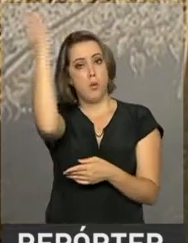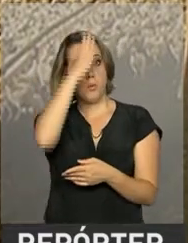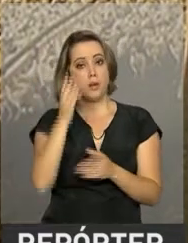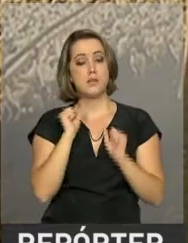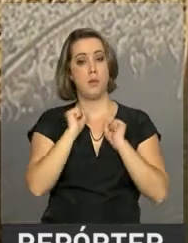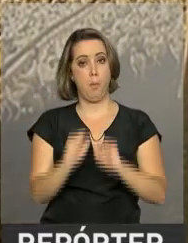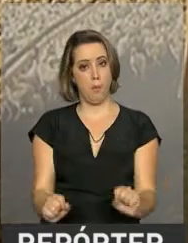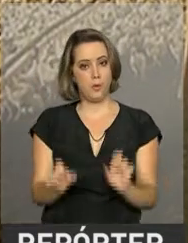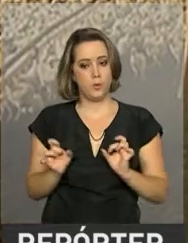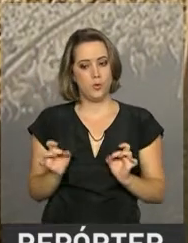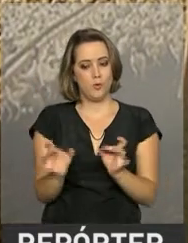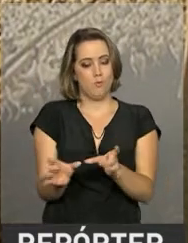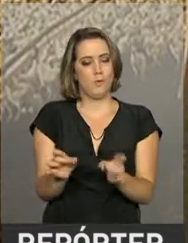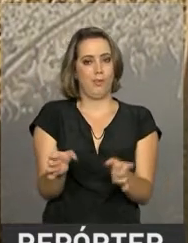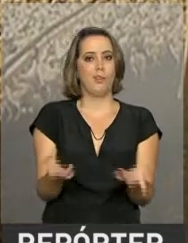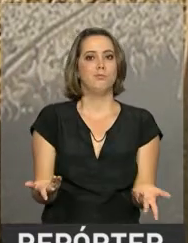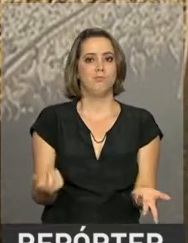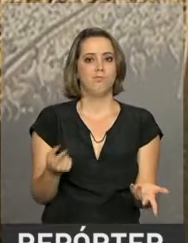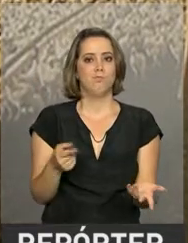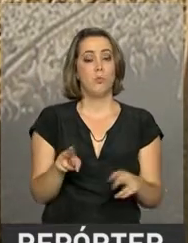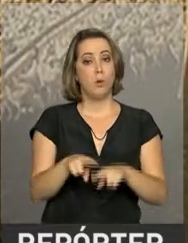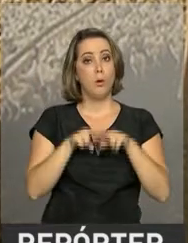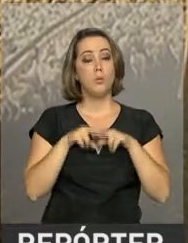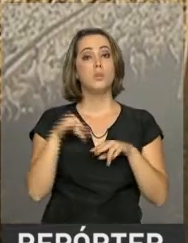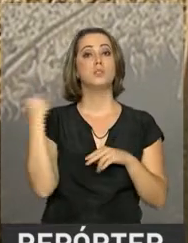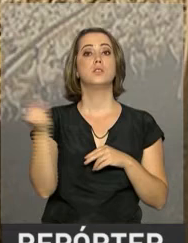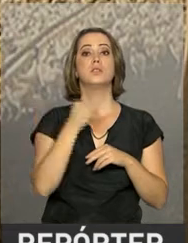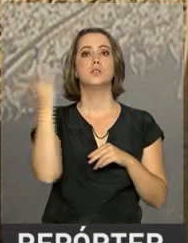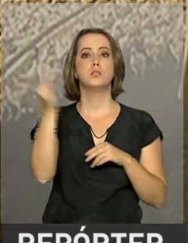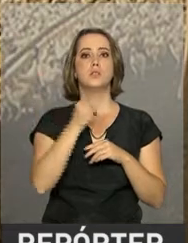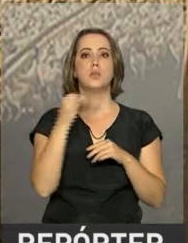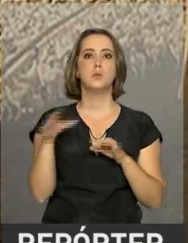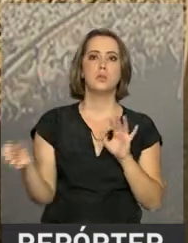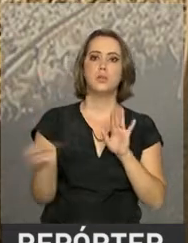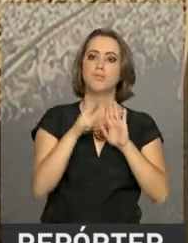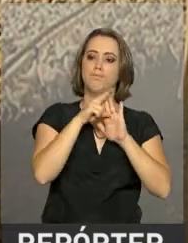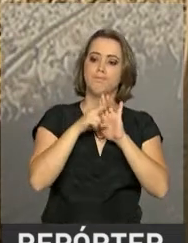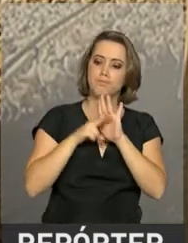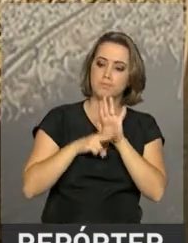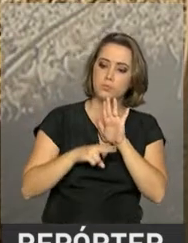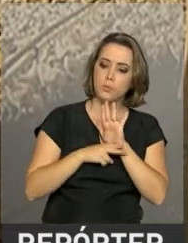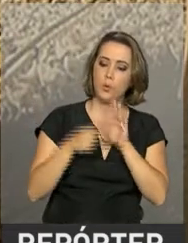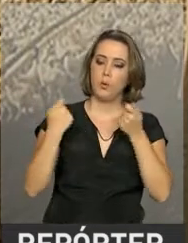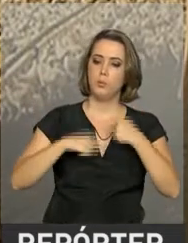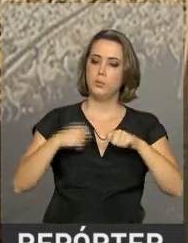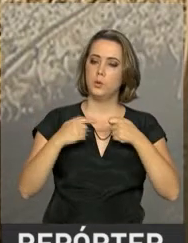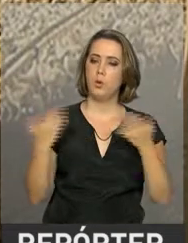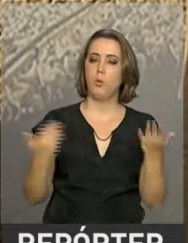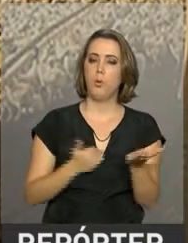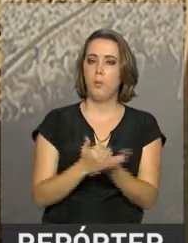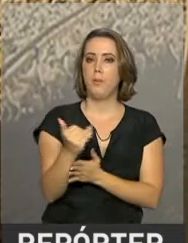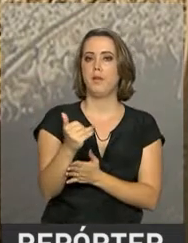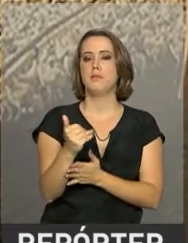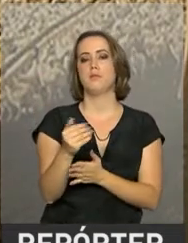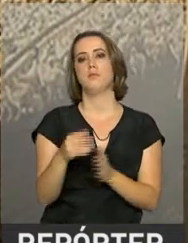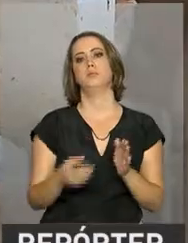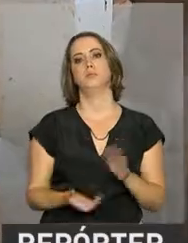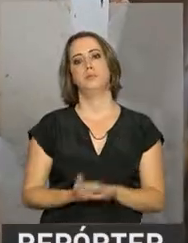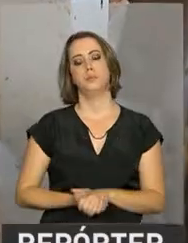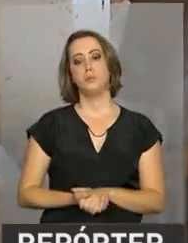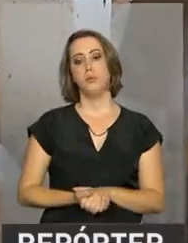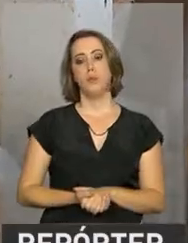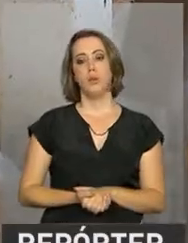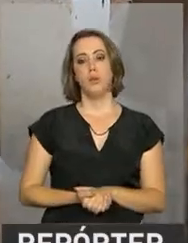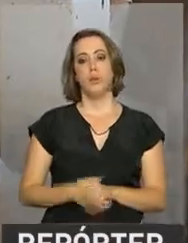atendida pelos nossos produtores por isso a importância das adequações que passarão a ser exigidas pelo ministério da agricultura